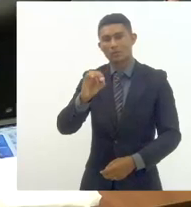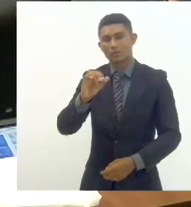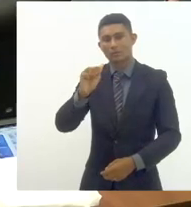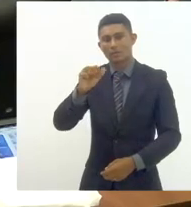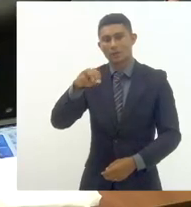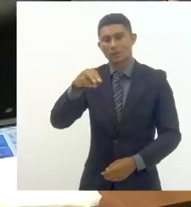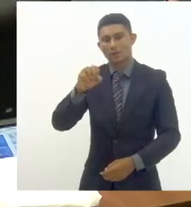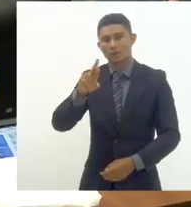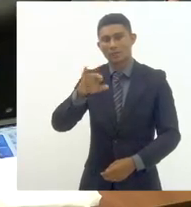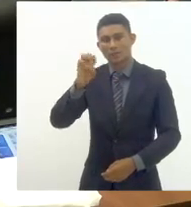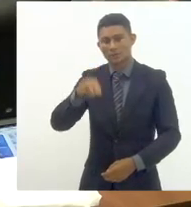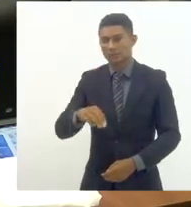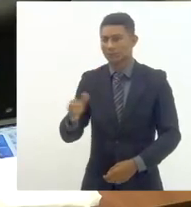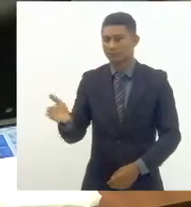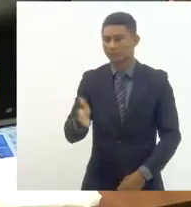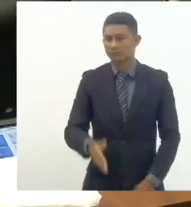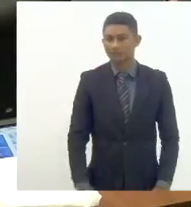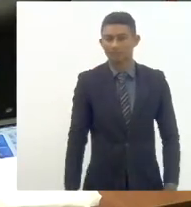É o último.